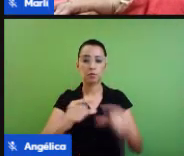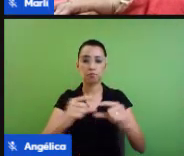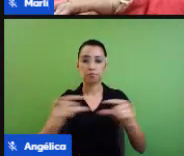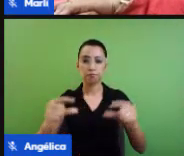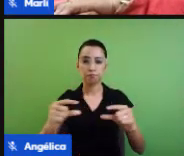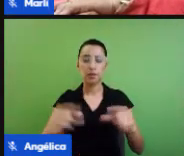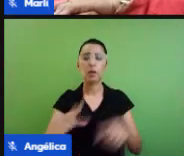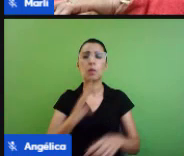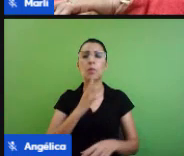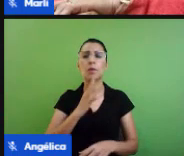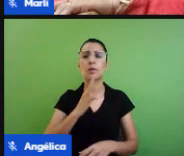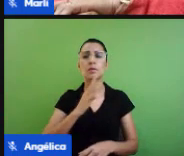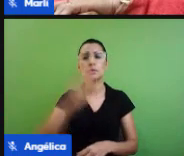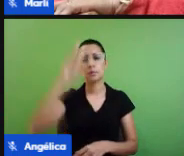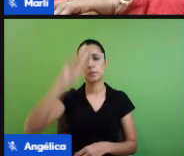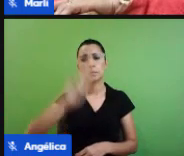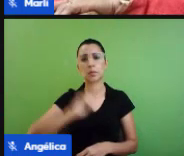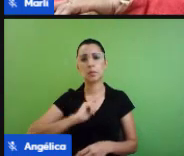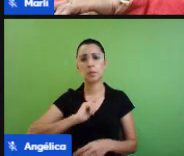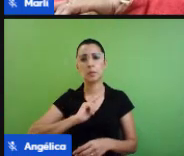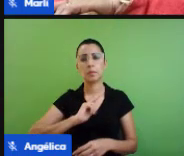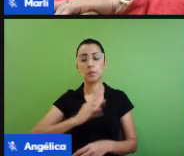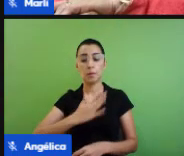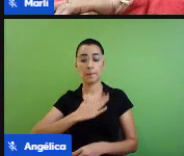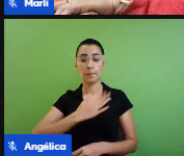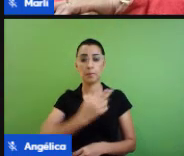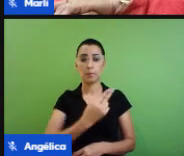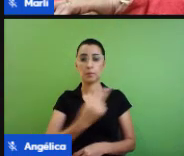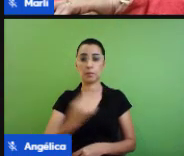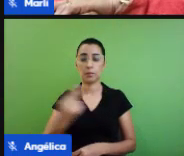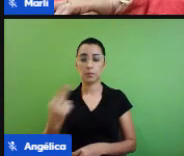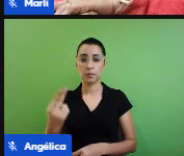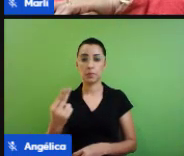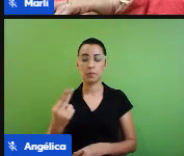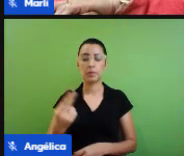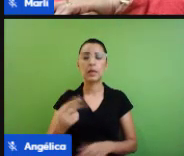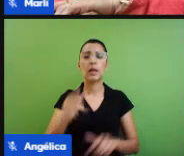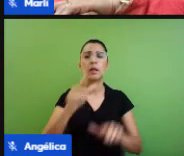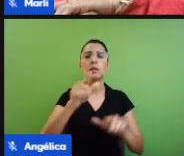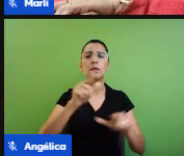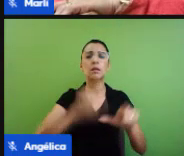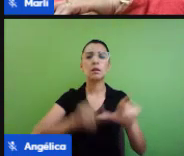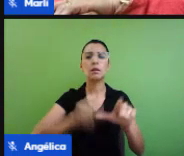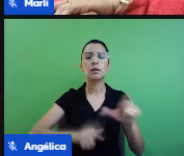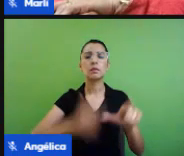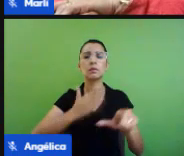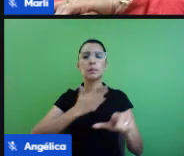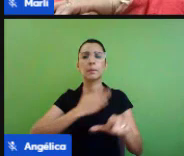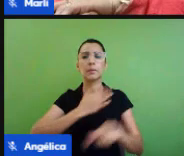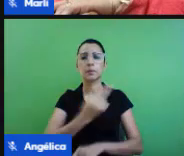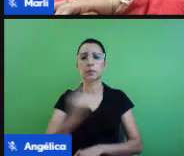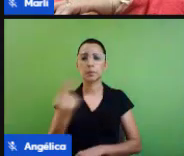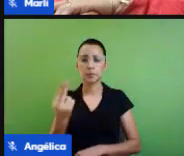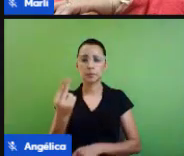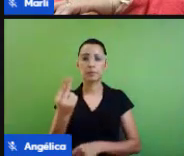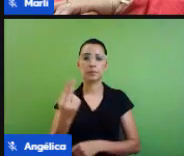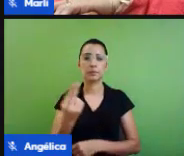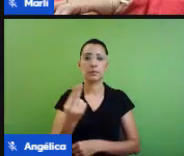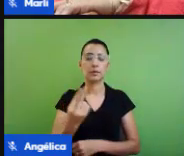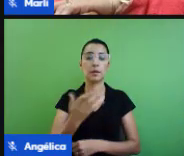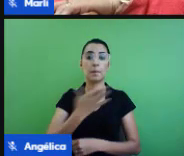nome, como se escreve, quais são as letras que fazem parte do meu nome, o meu sobrenome, ele